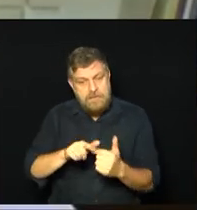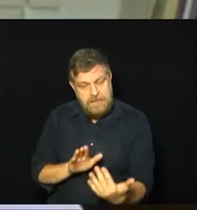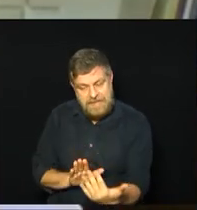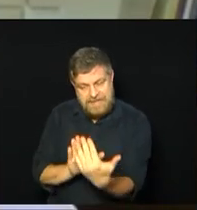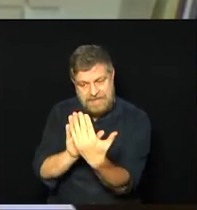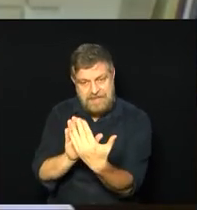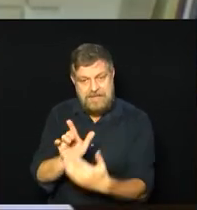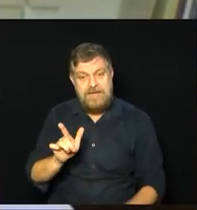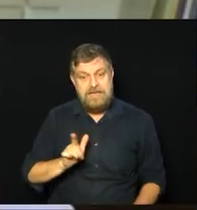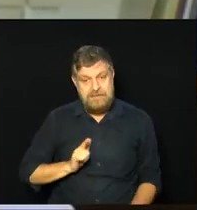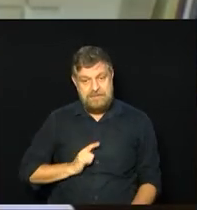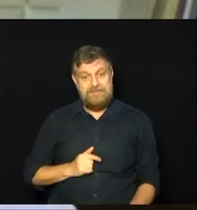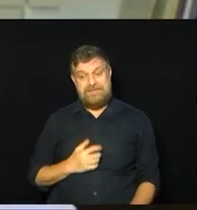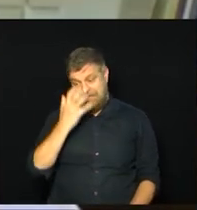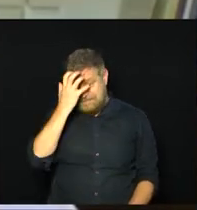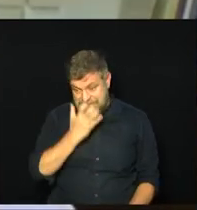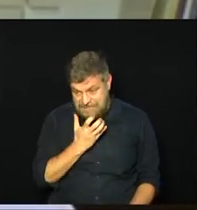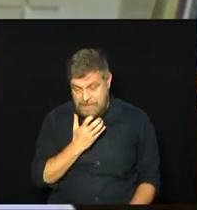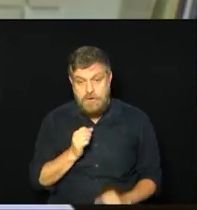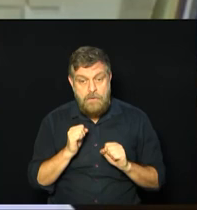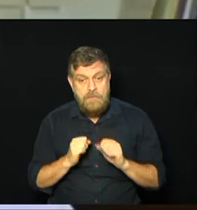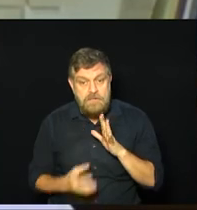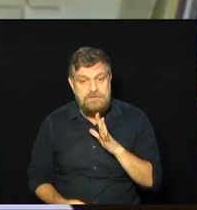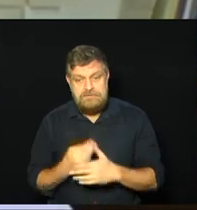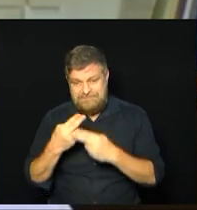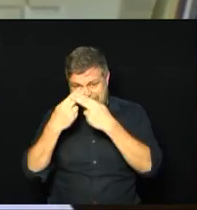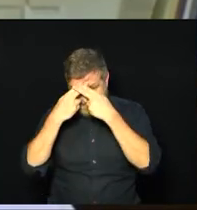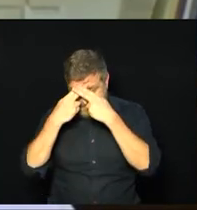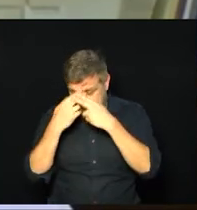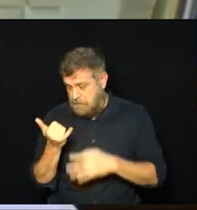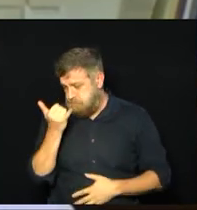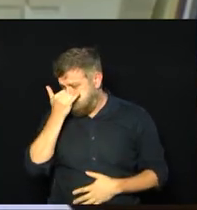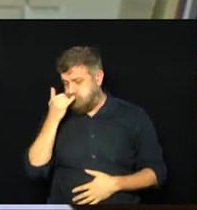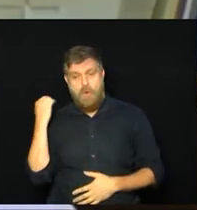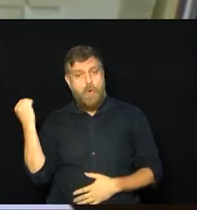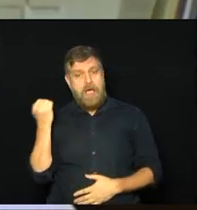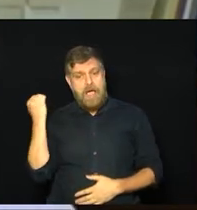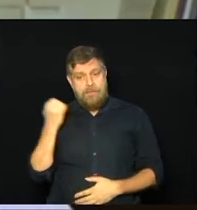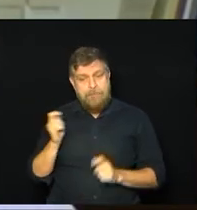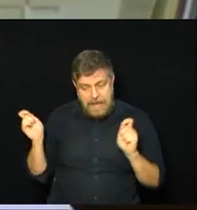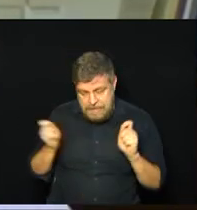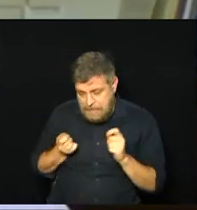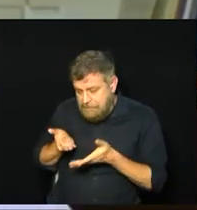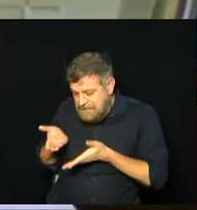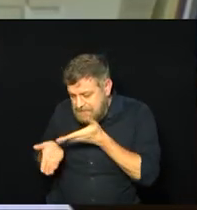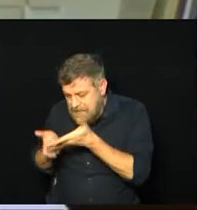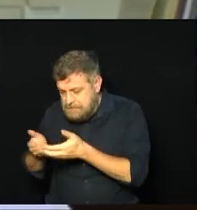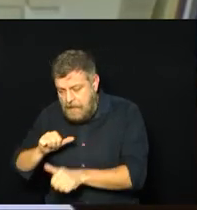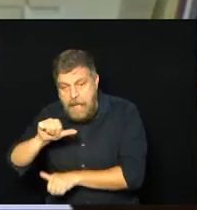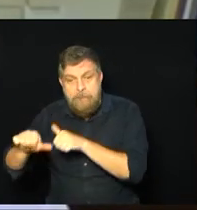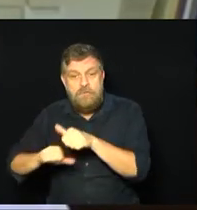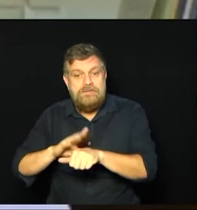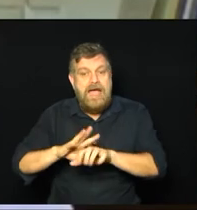frente, ele é muito sério, pode trazer consequências gravíssimas, mas é possível tratar, mudar e